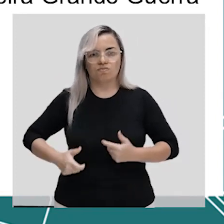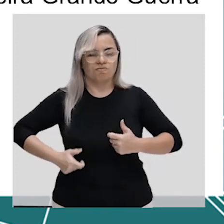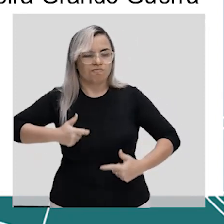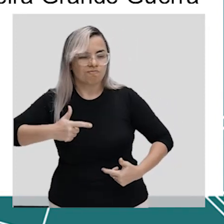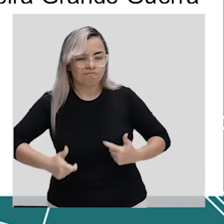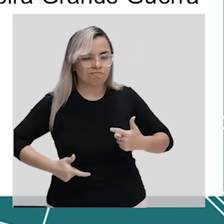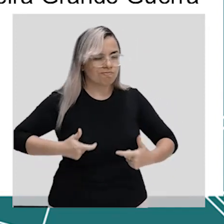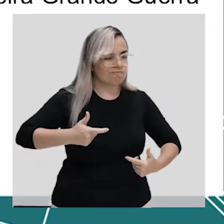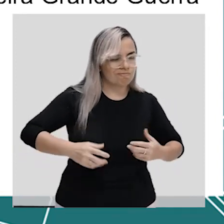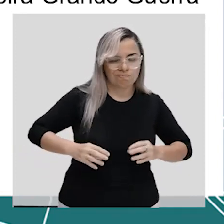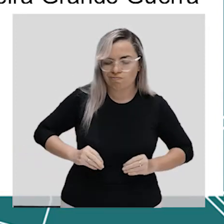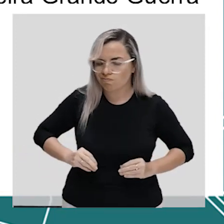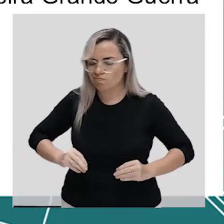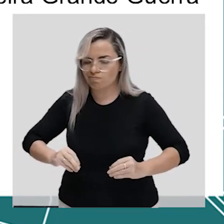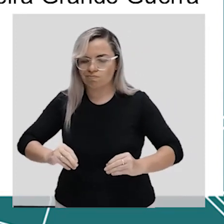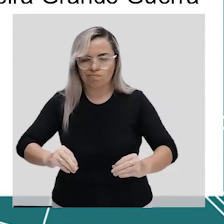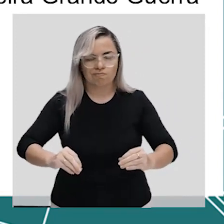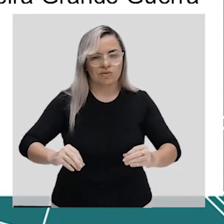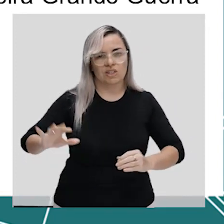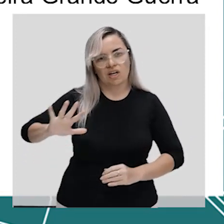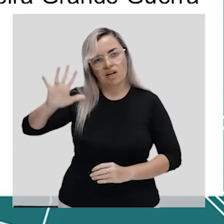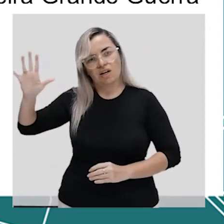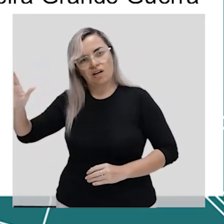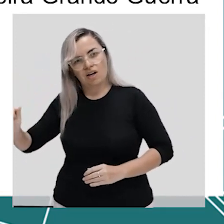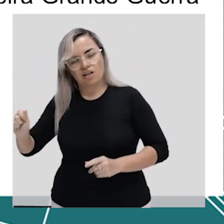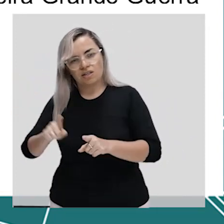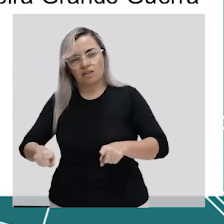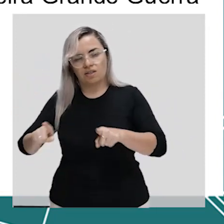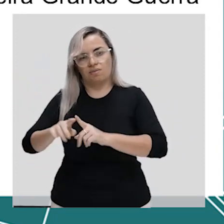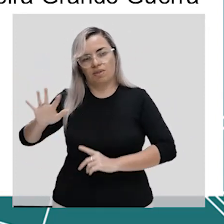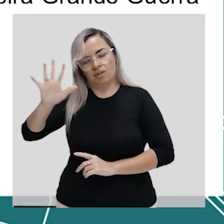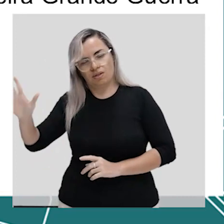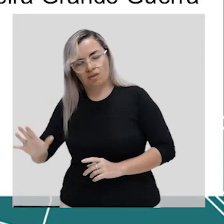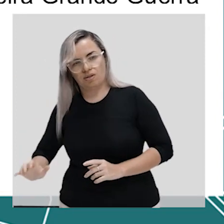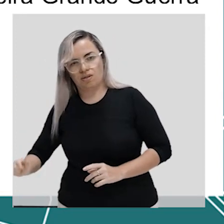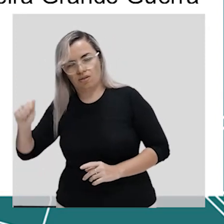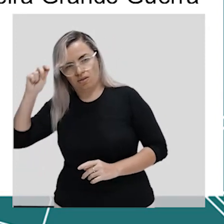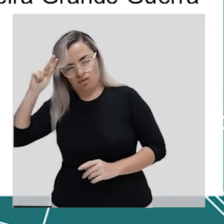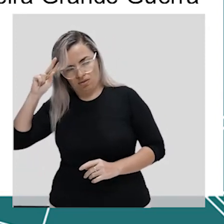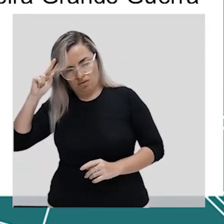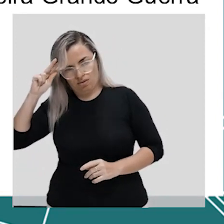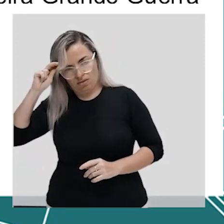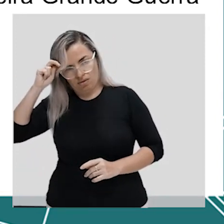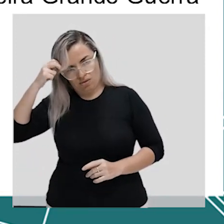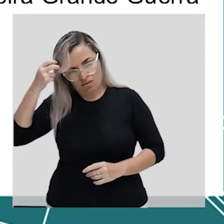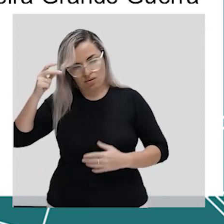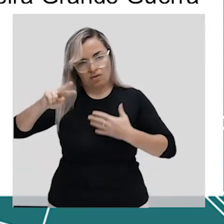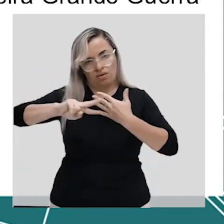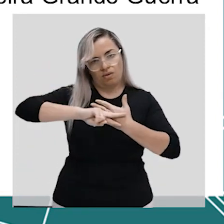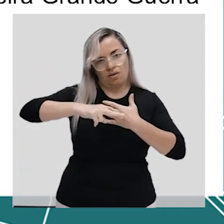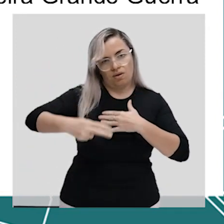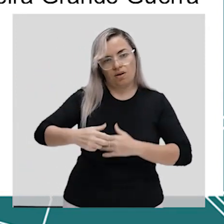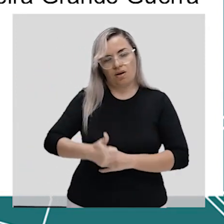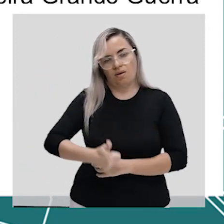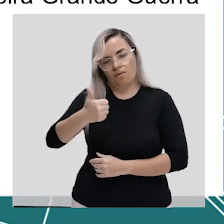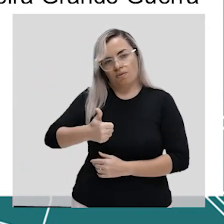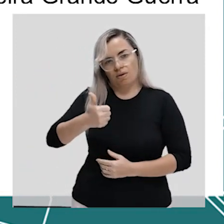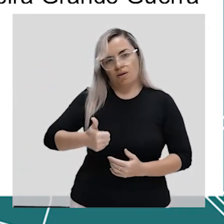territórios na África e na Ásia, isso acaba provocando a Primeira Guerra